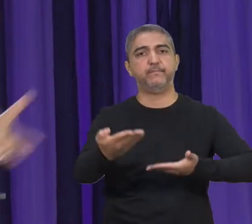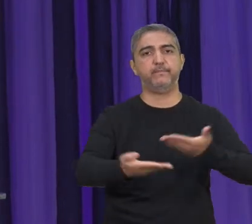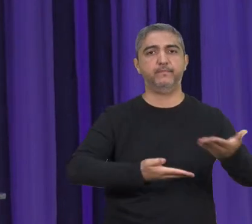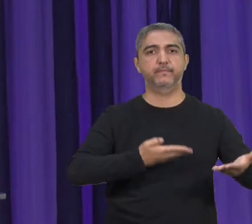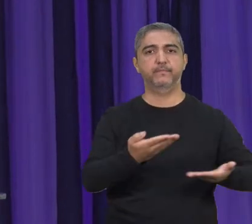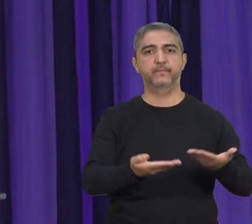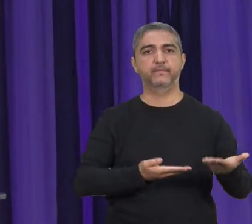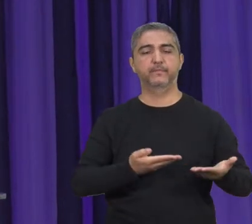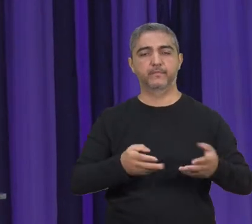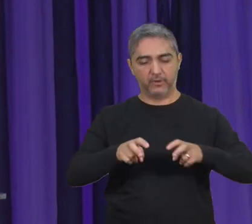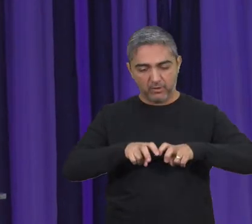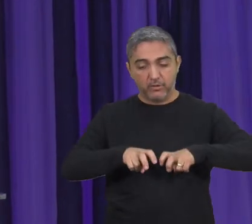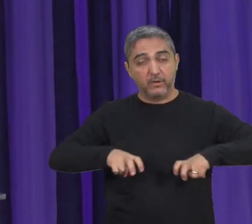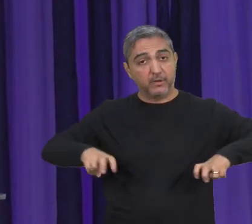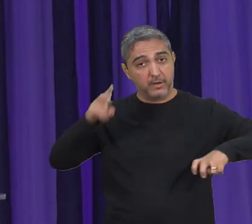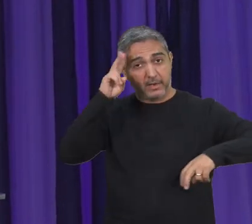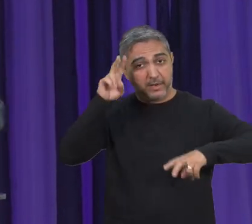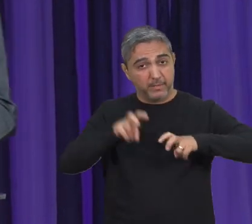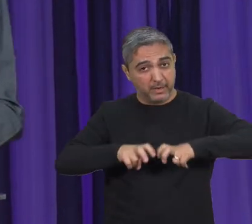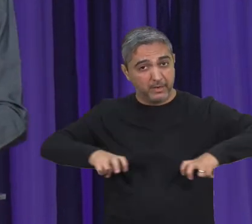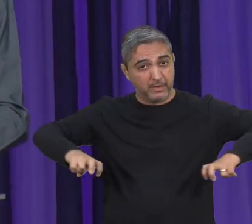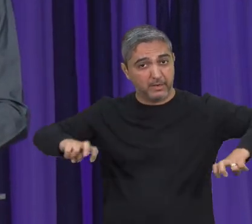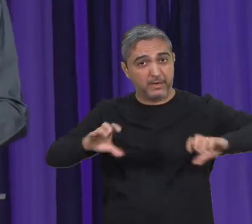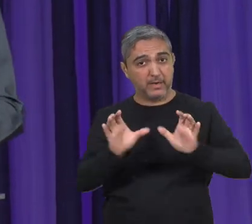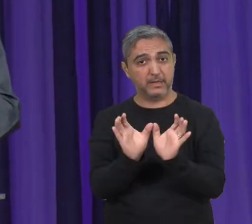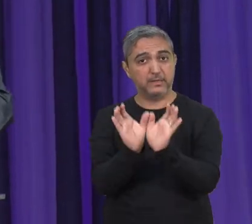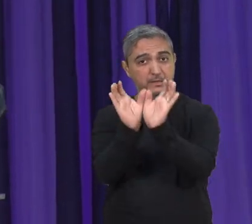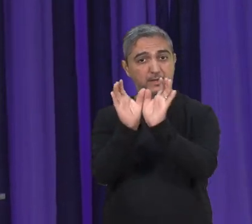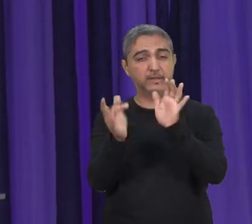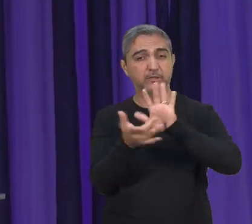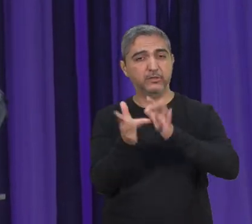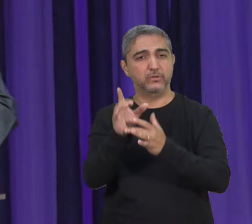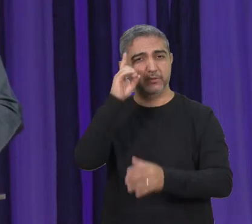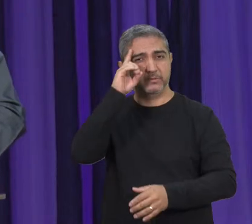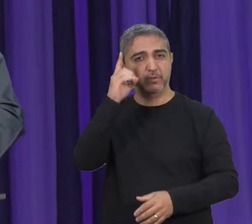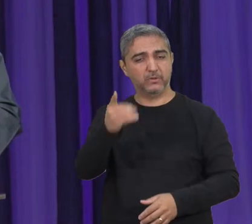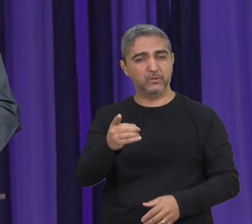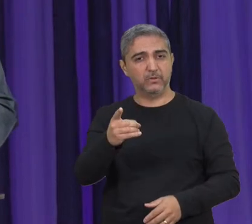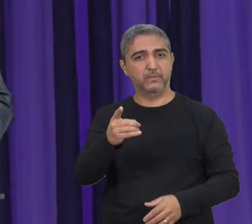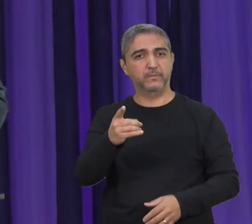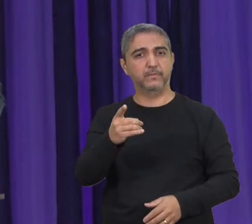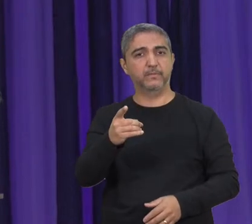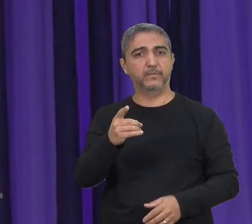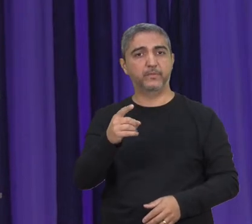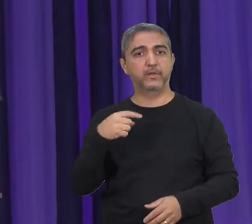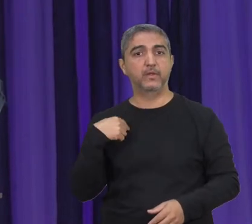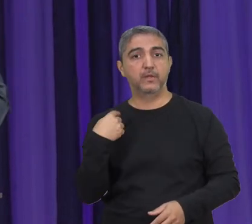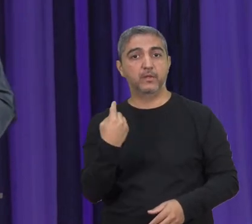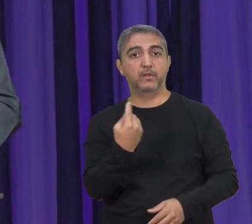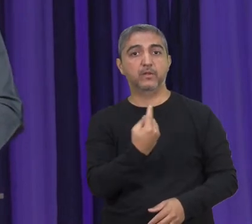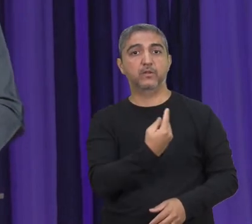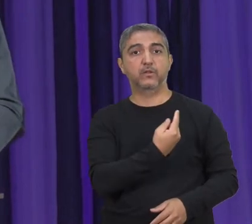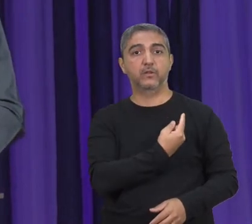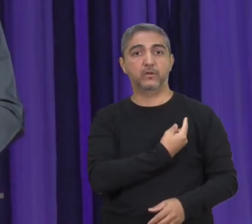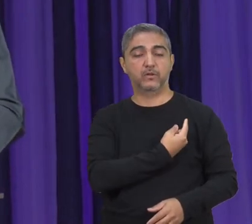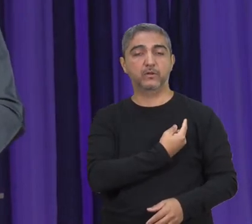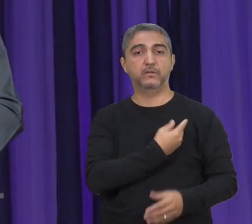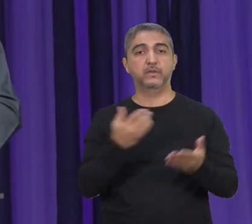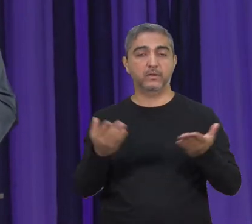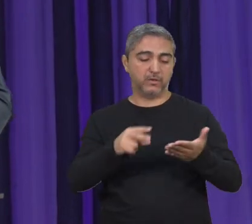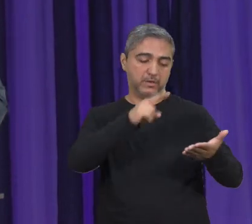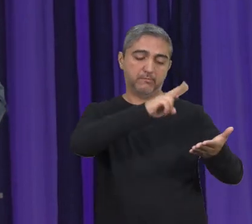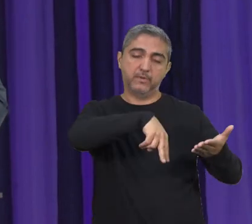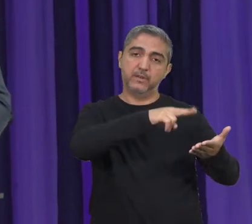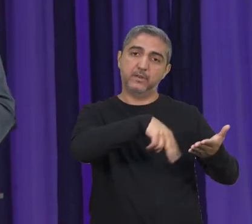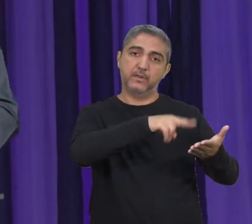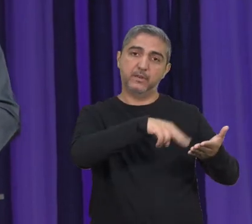desse jantar com seus discípulos. Então eu fiz essa mudança. Toda vez que aparece a palavra fruto, eu troquei